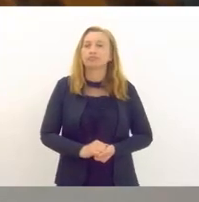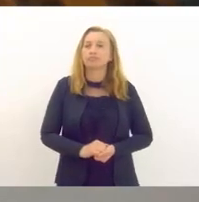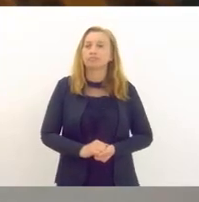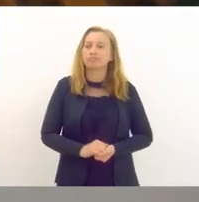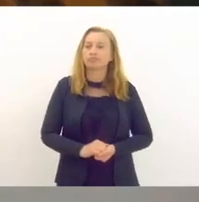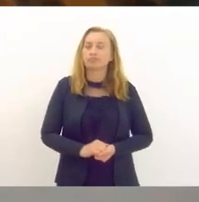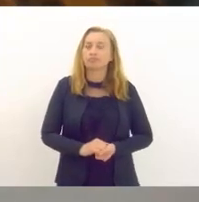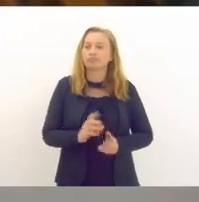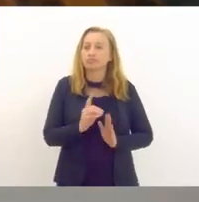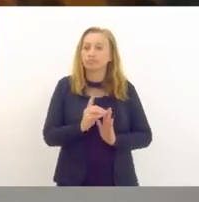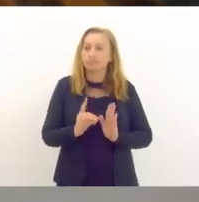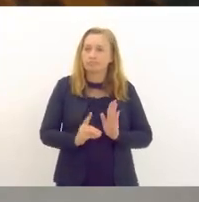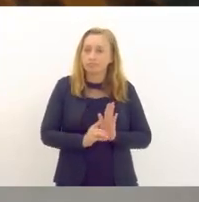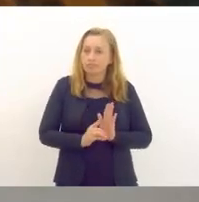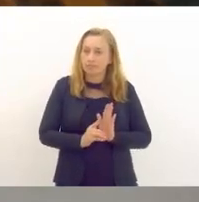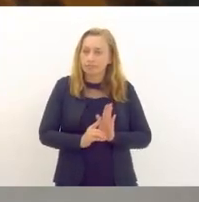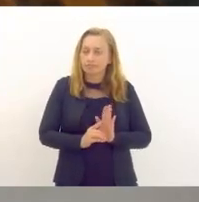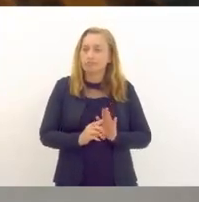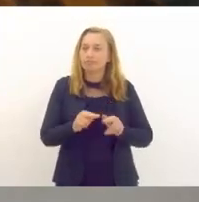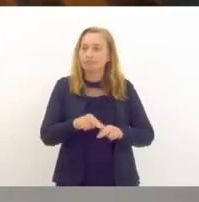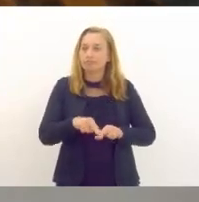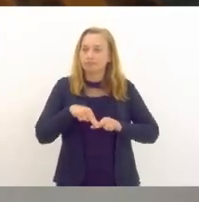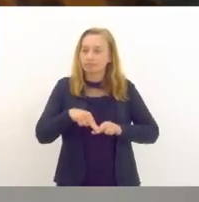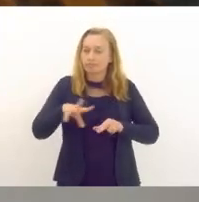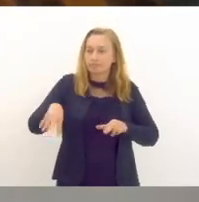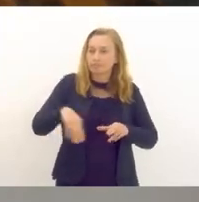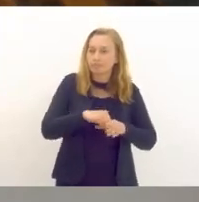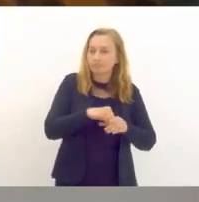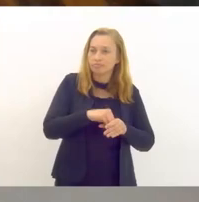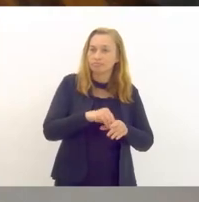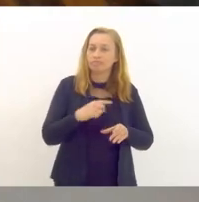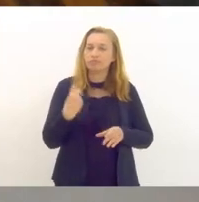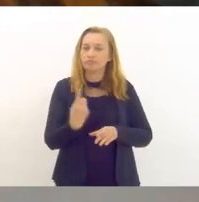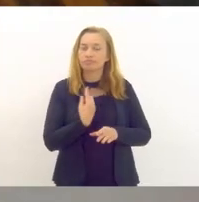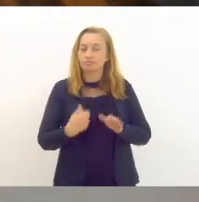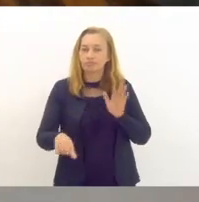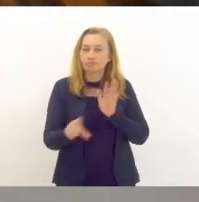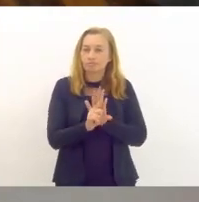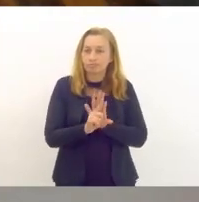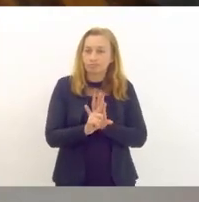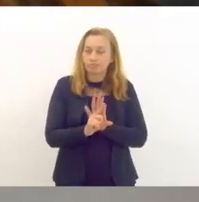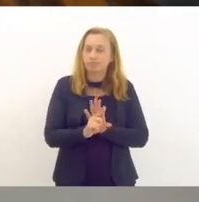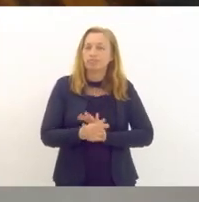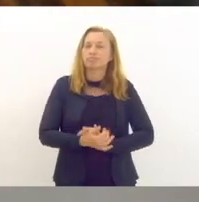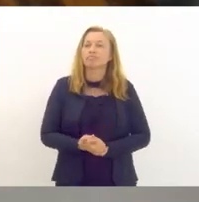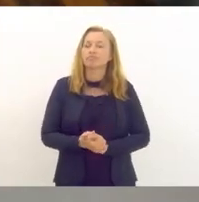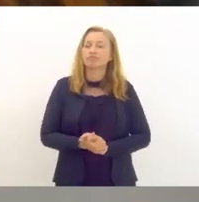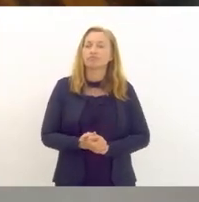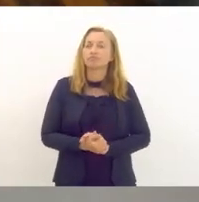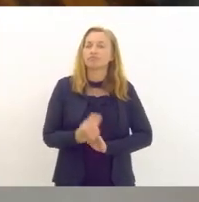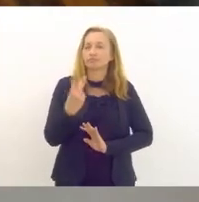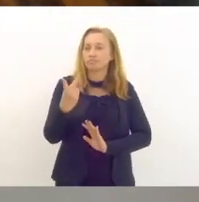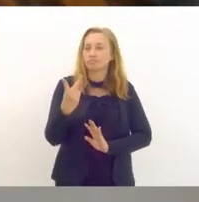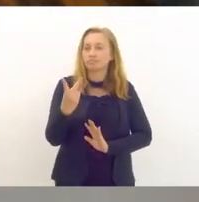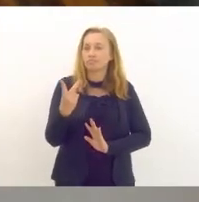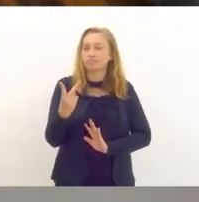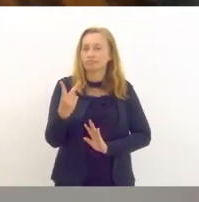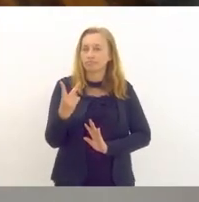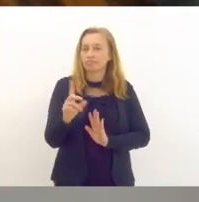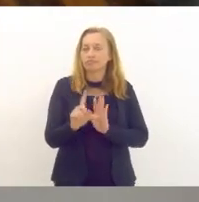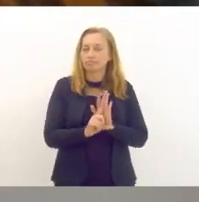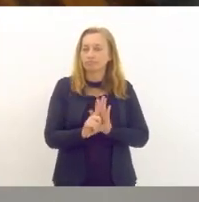deste Decreto que introduziu na nossa legislação as duas legislações